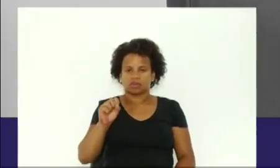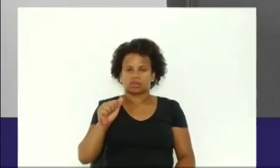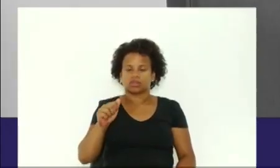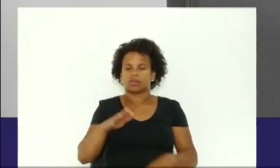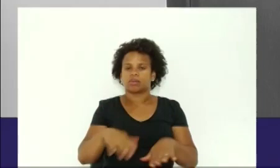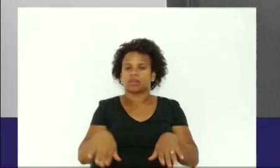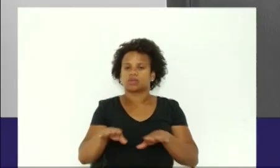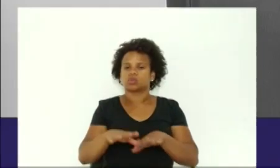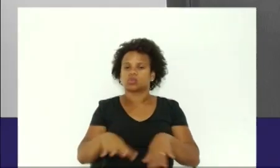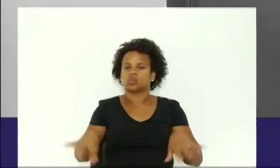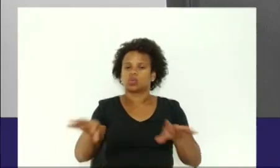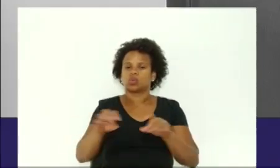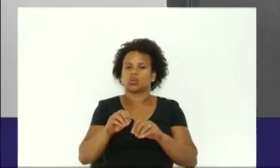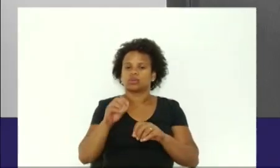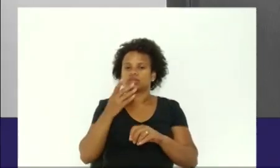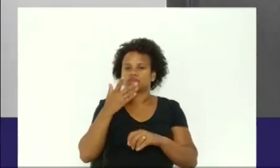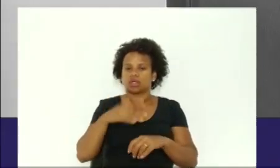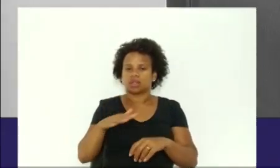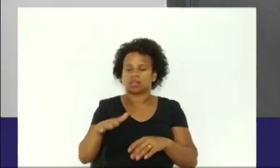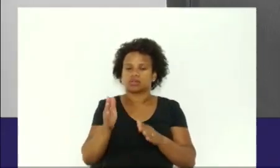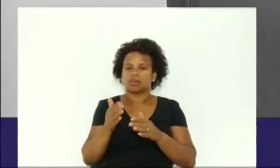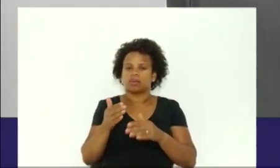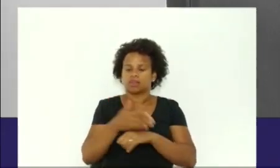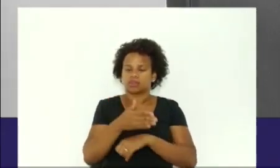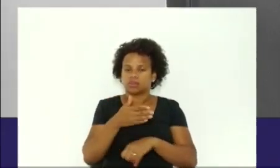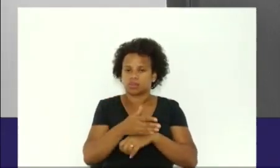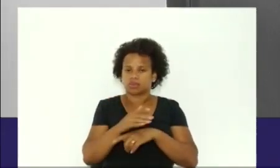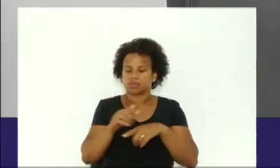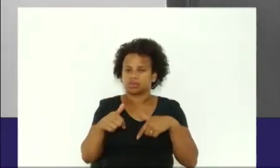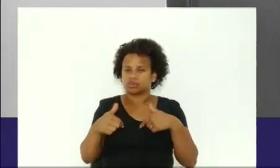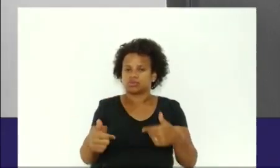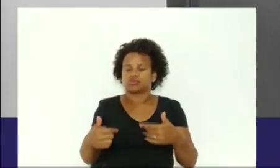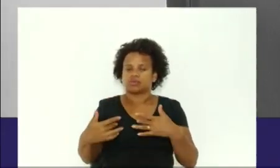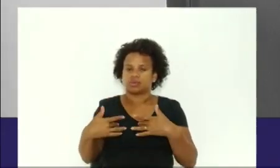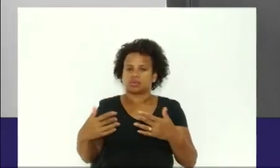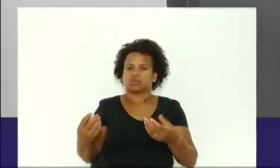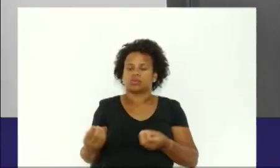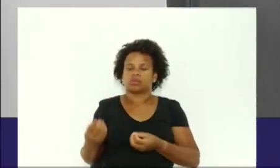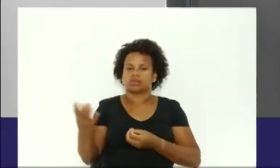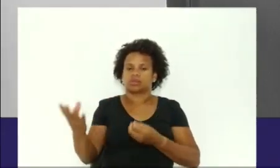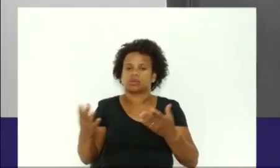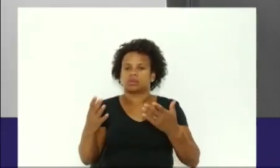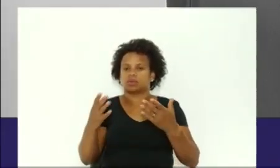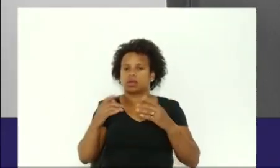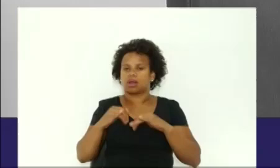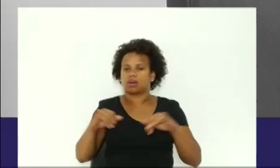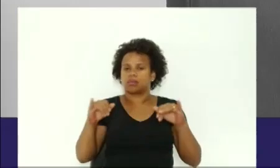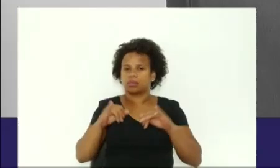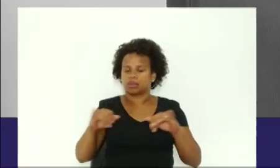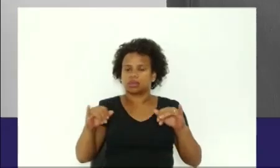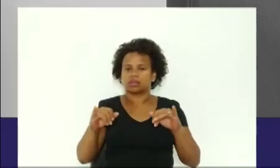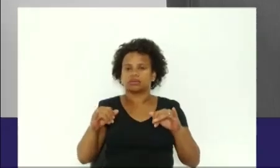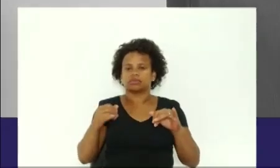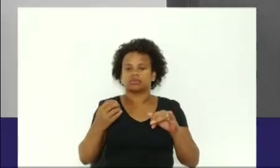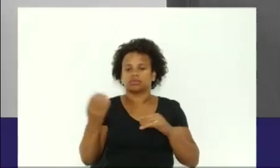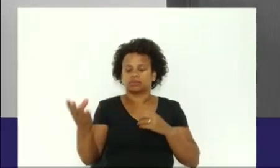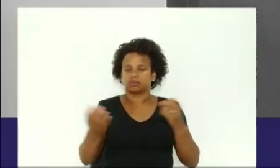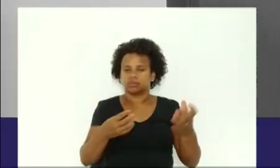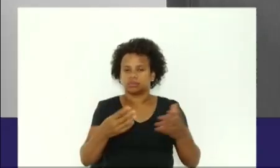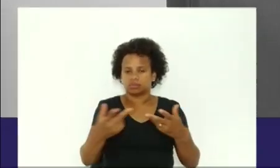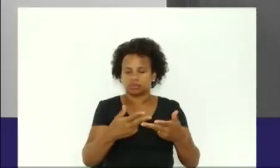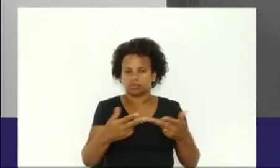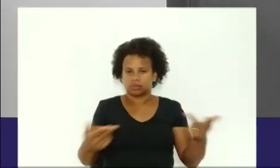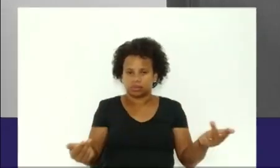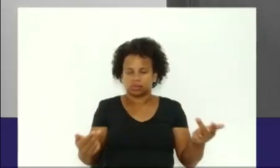crianças participantes pela iniciativa da doação entregue à campanha de arrecadação de donativos às famílias